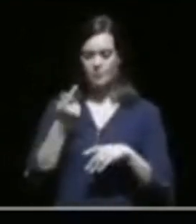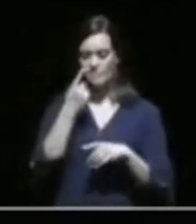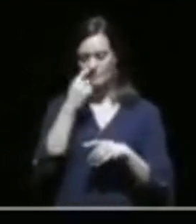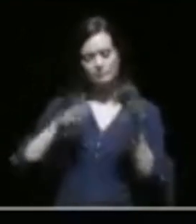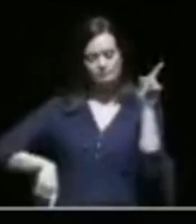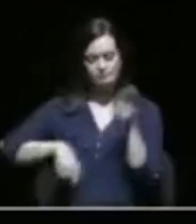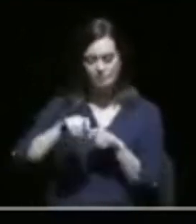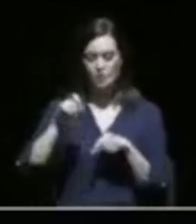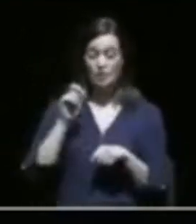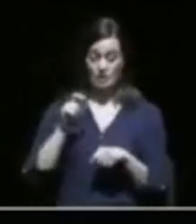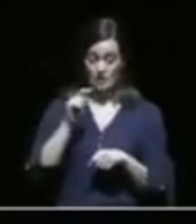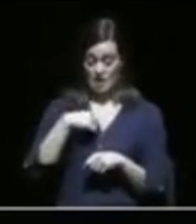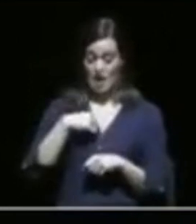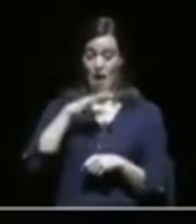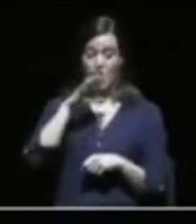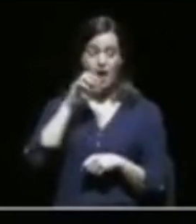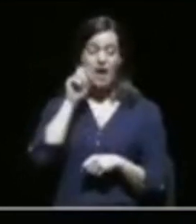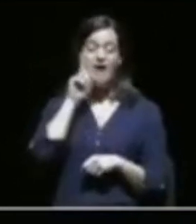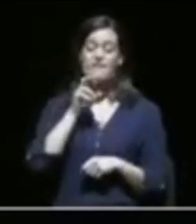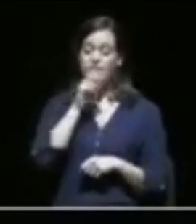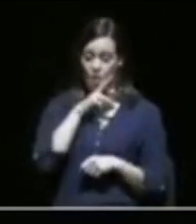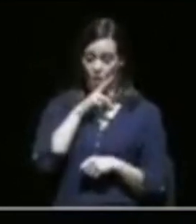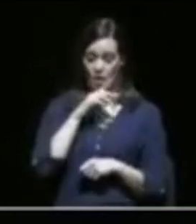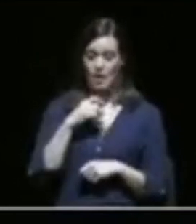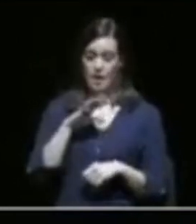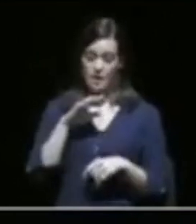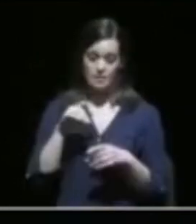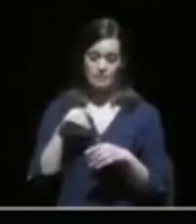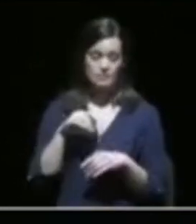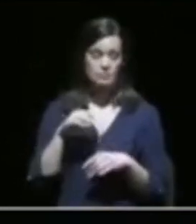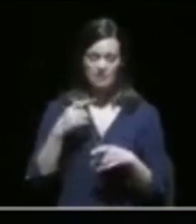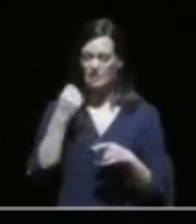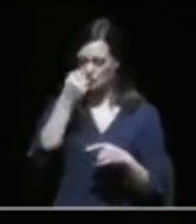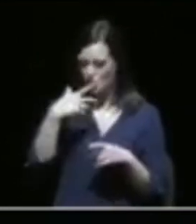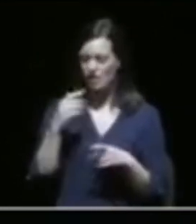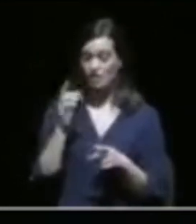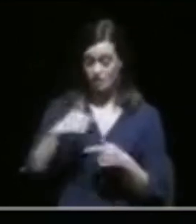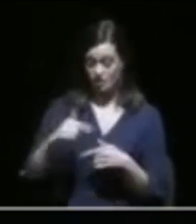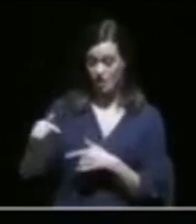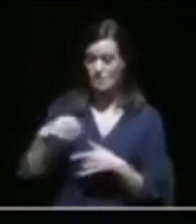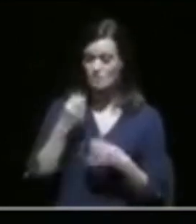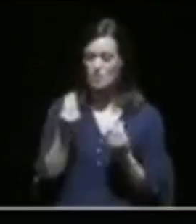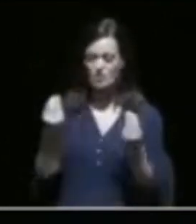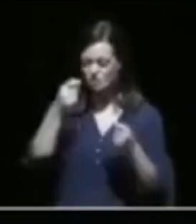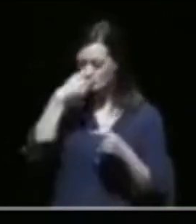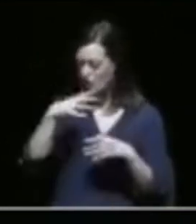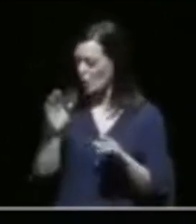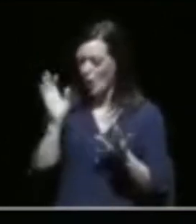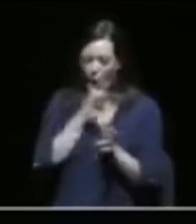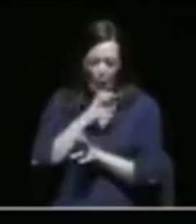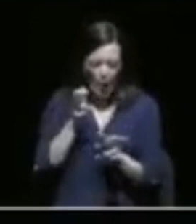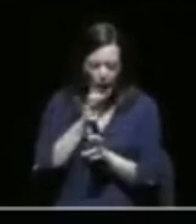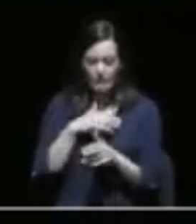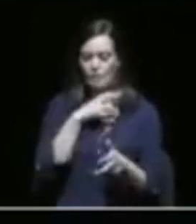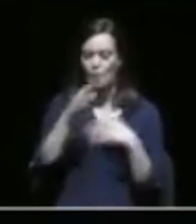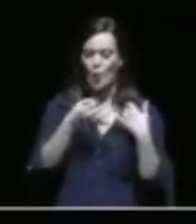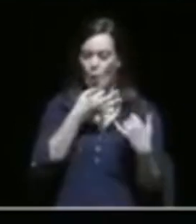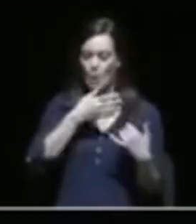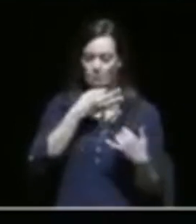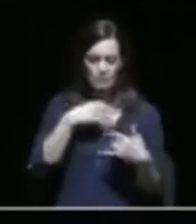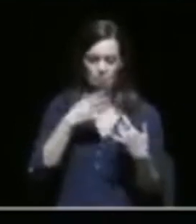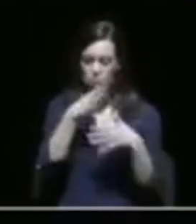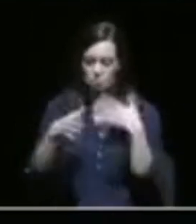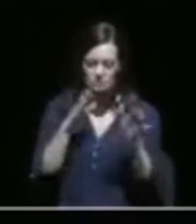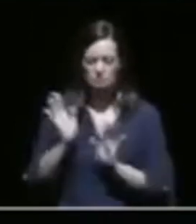era a minha avó materna, que ainda hoje é viva, lúcida e tem muitas outras histórias macabras do que foi o Holodomor para contar. Canibalismo, senhores deputados, foi